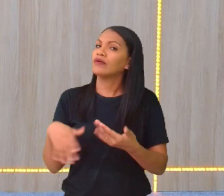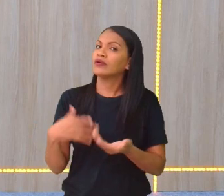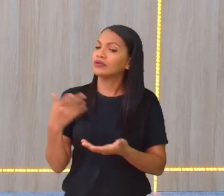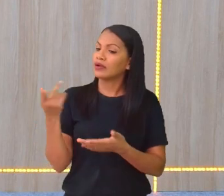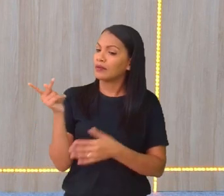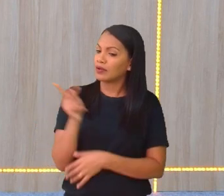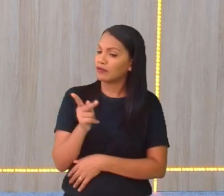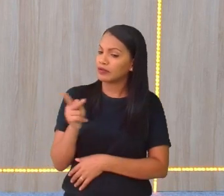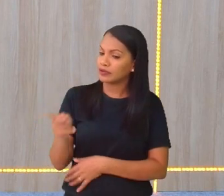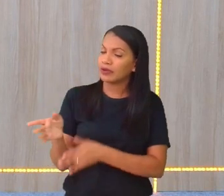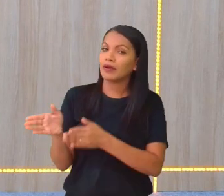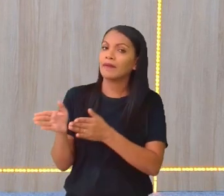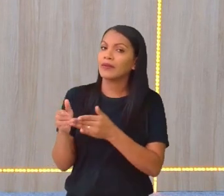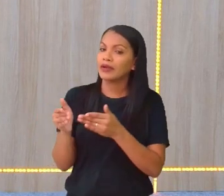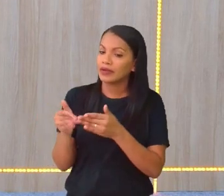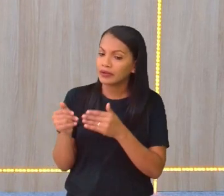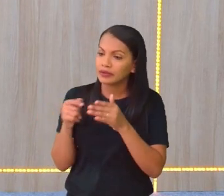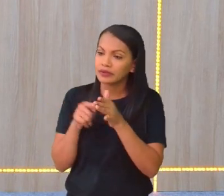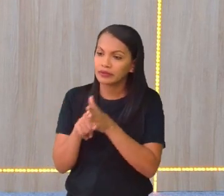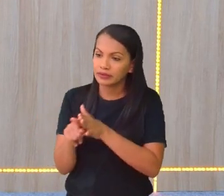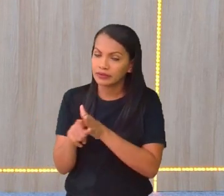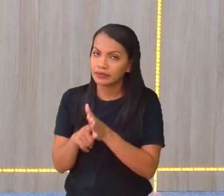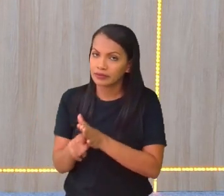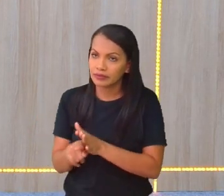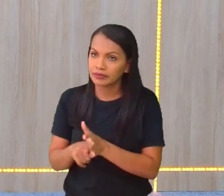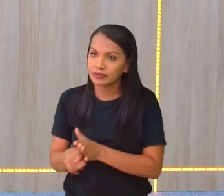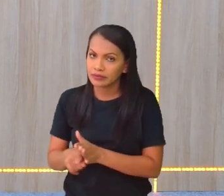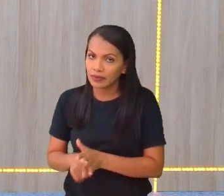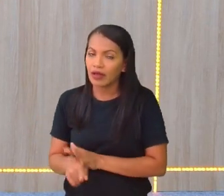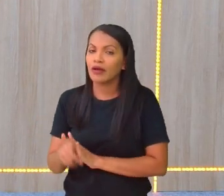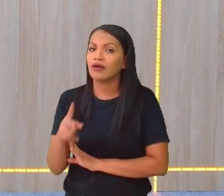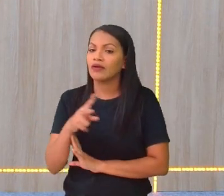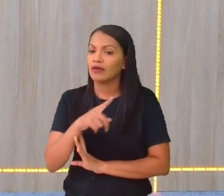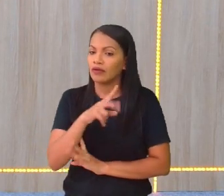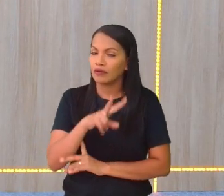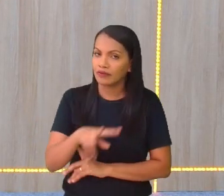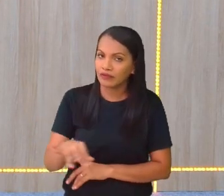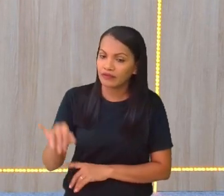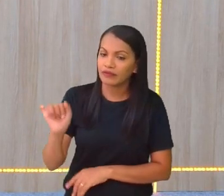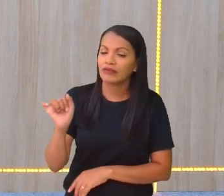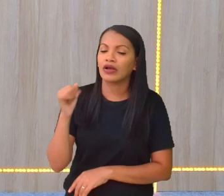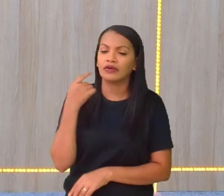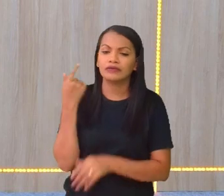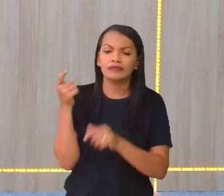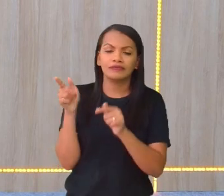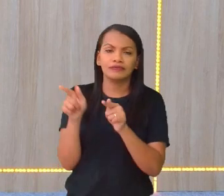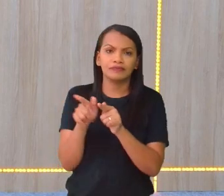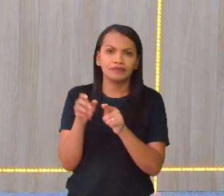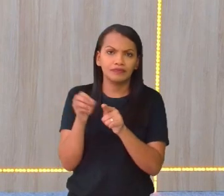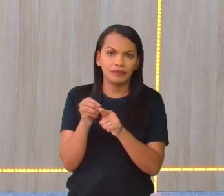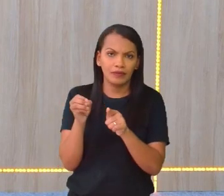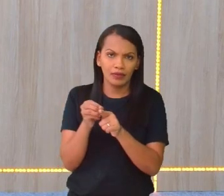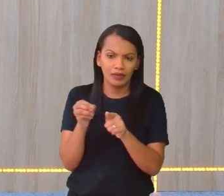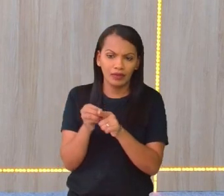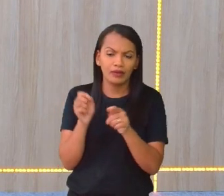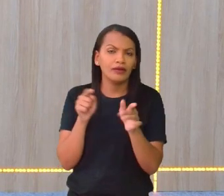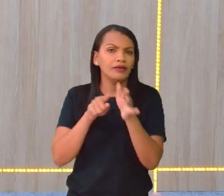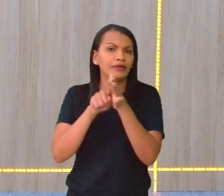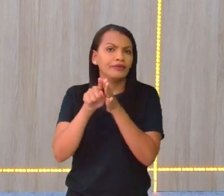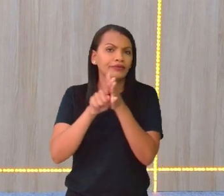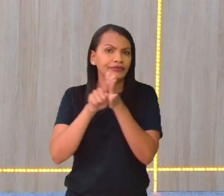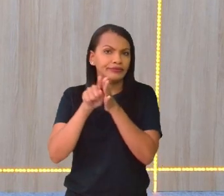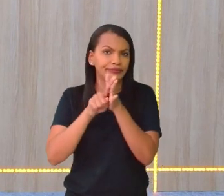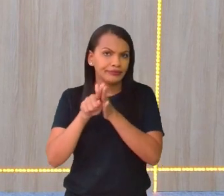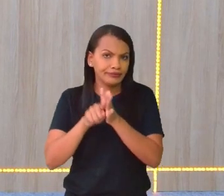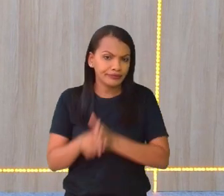lá, o professor pede uma pesquisa, pesquise sobre isso. Você vai lá no Google, não é? E vai lá pesquisar